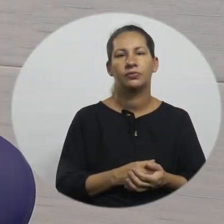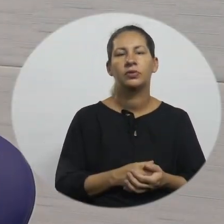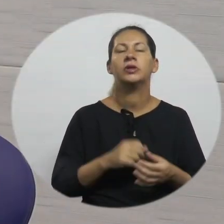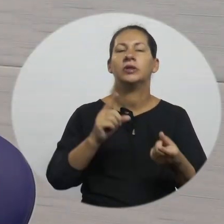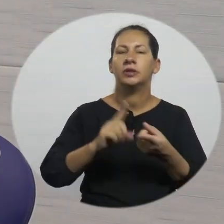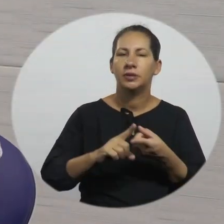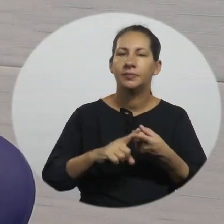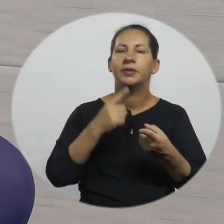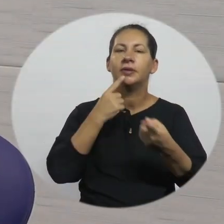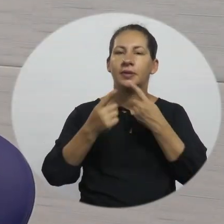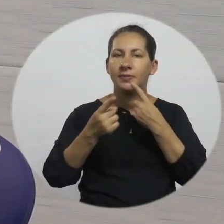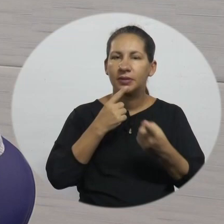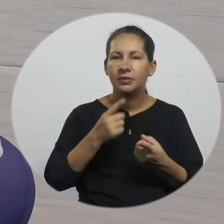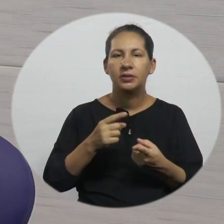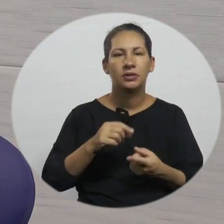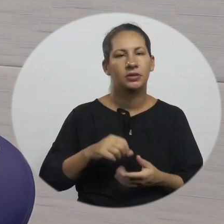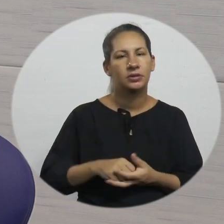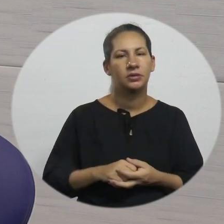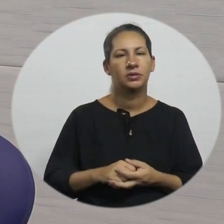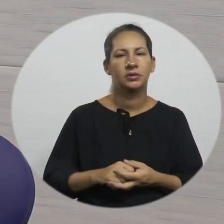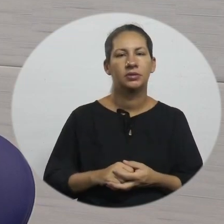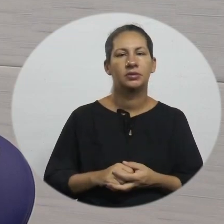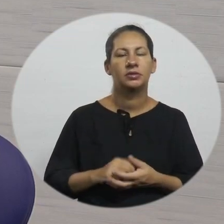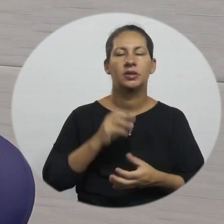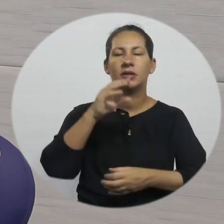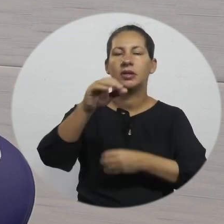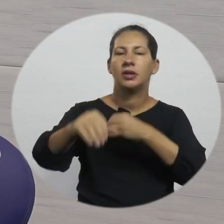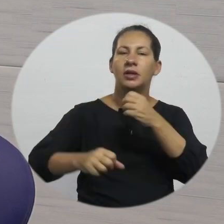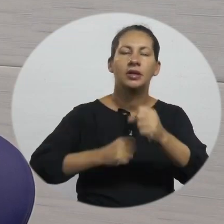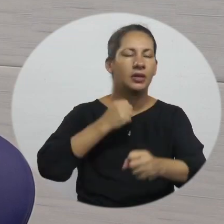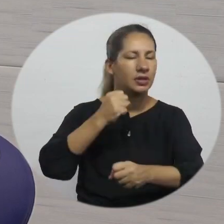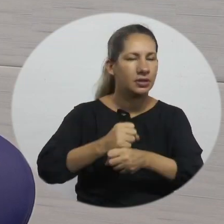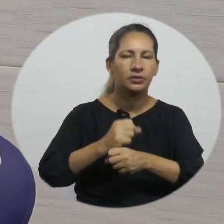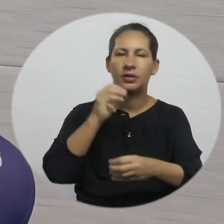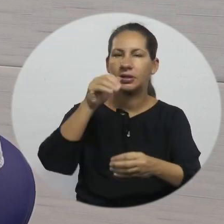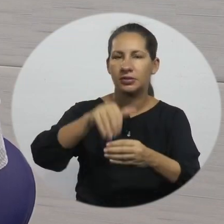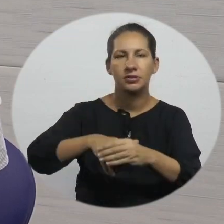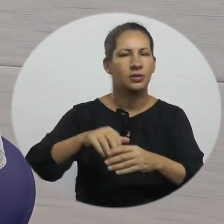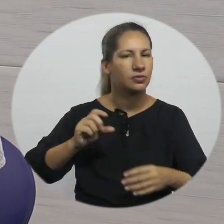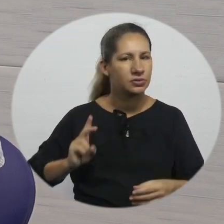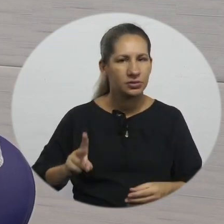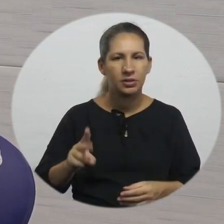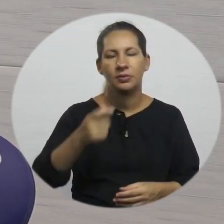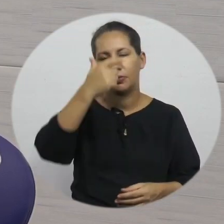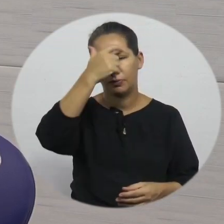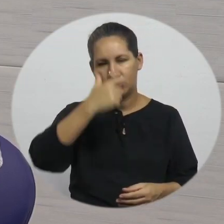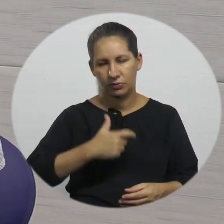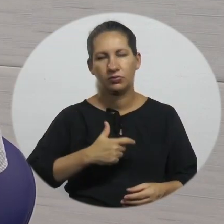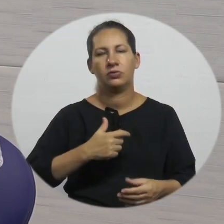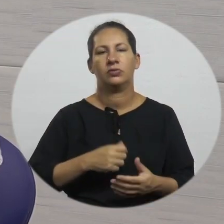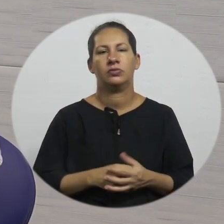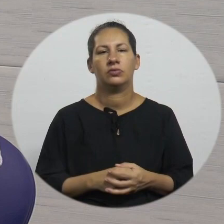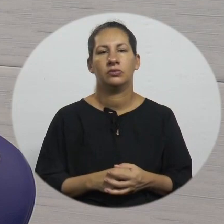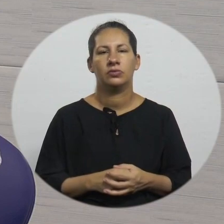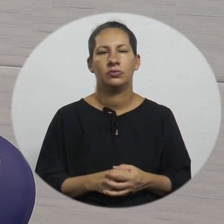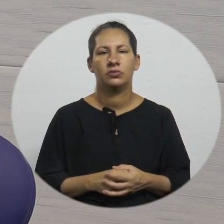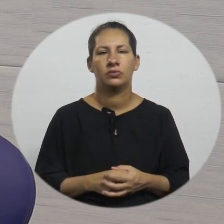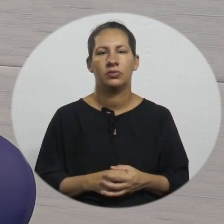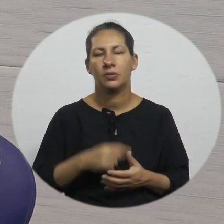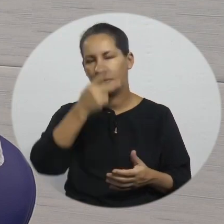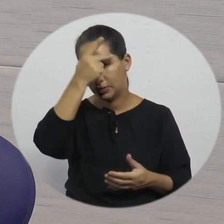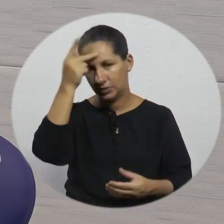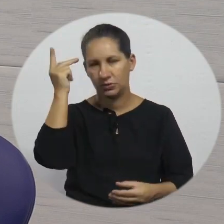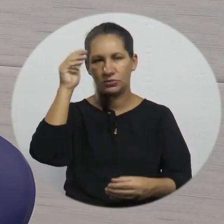elas são também debatidas no Comitê Gestor de Eleições, onde está presente, né, a figura